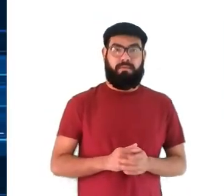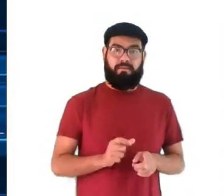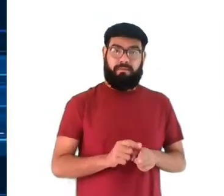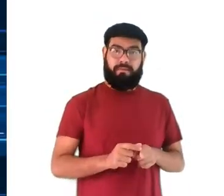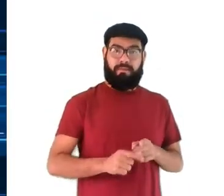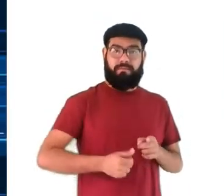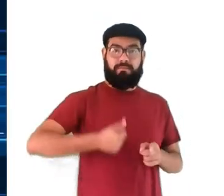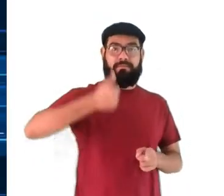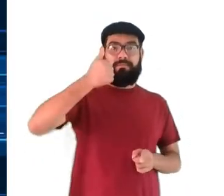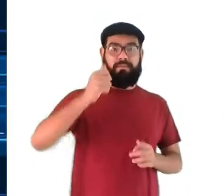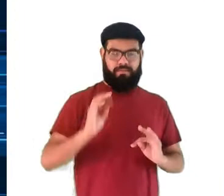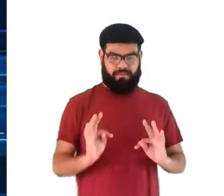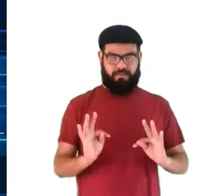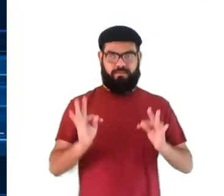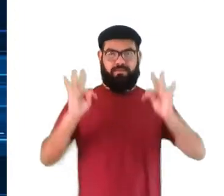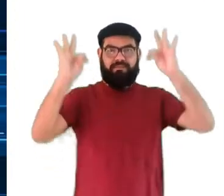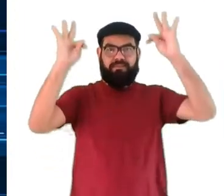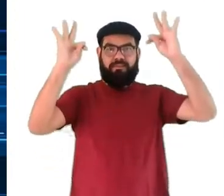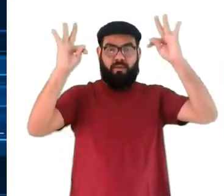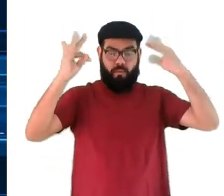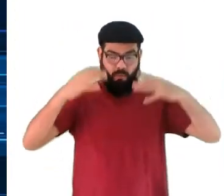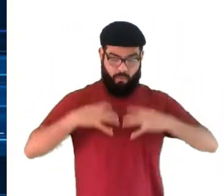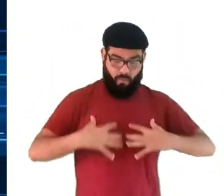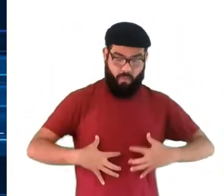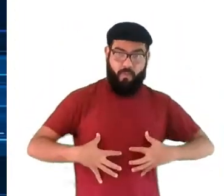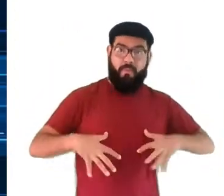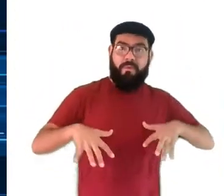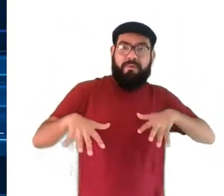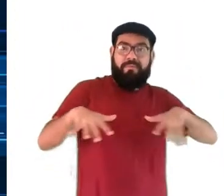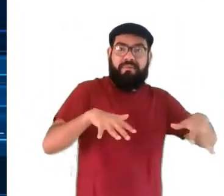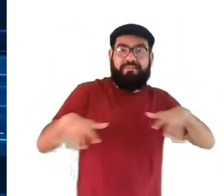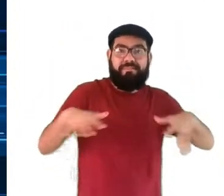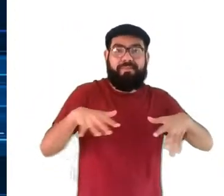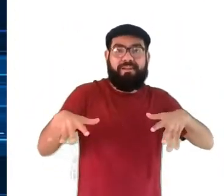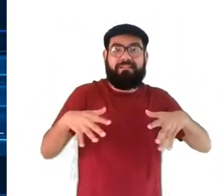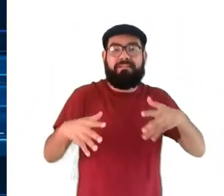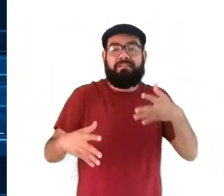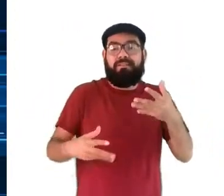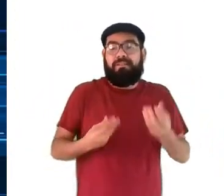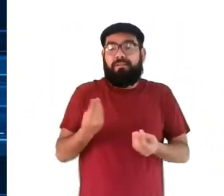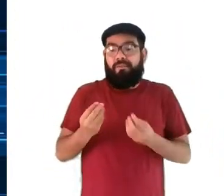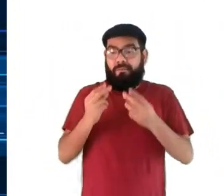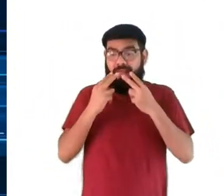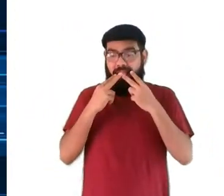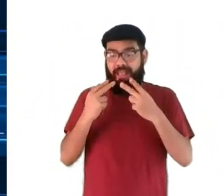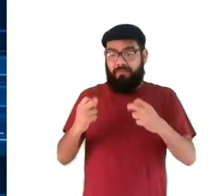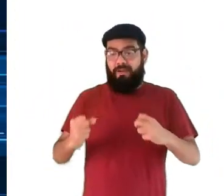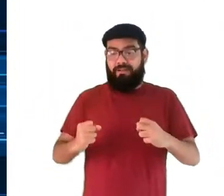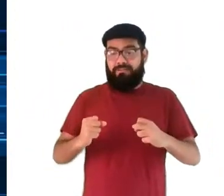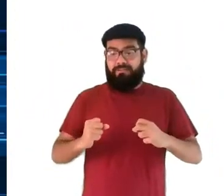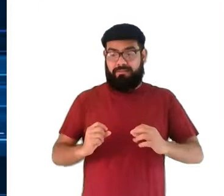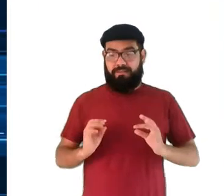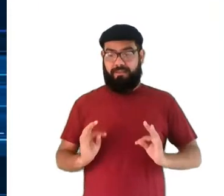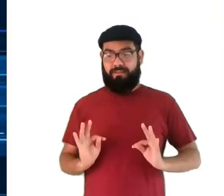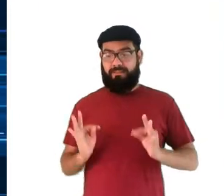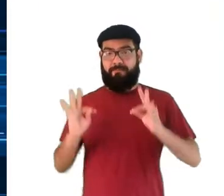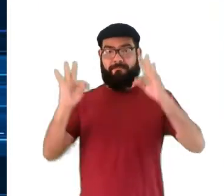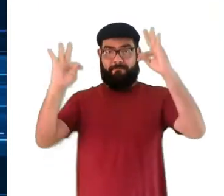Unidade 1. Tecnologia, corpo, movimento e linguagem na era da informação.